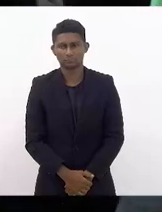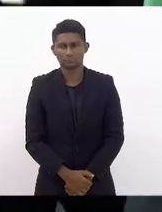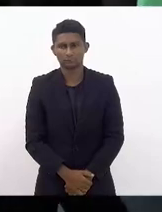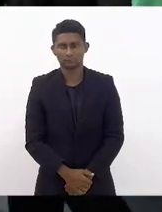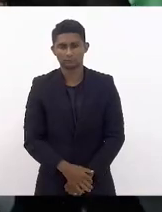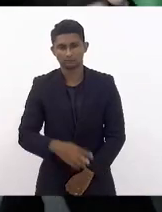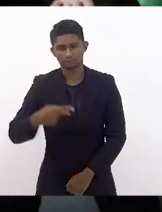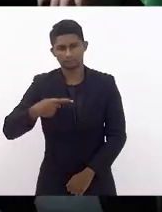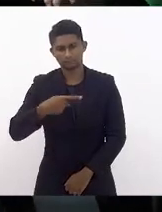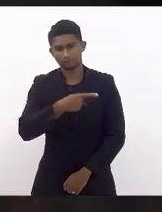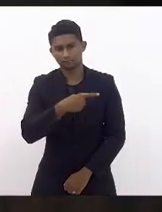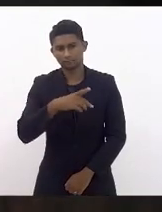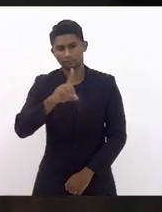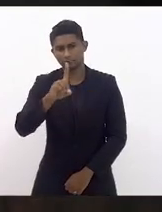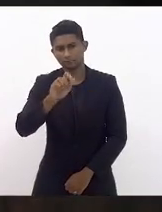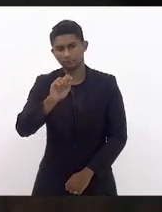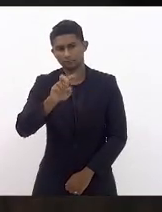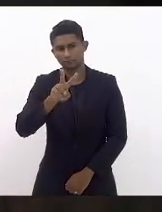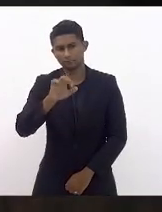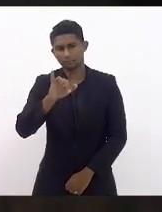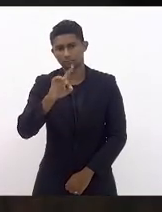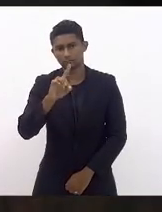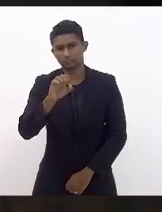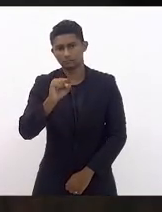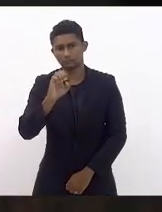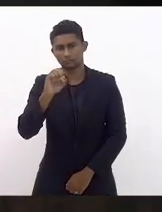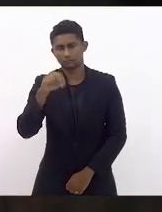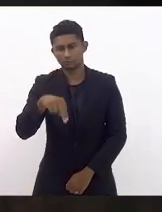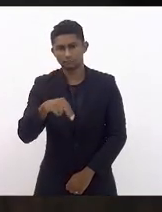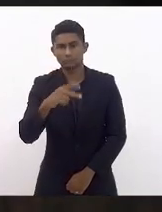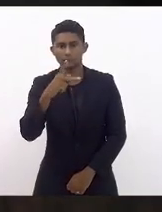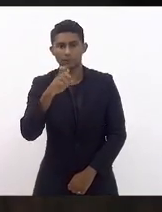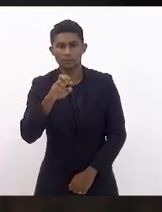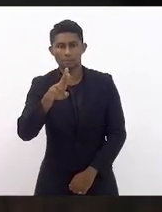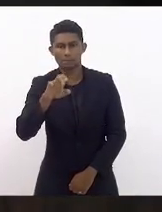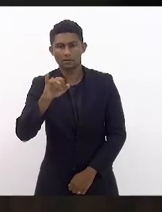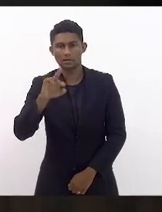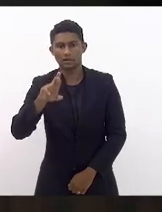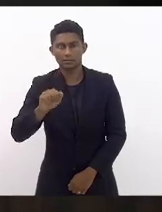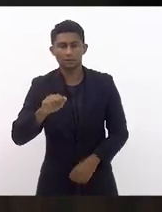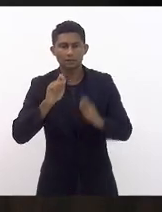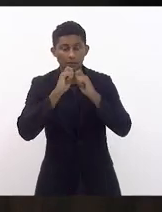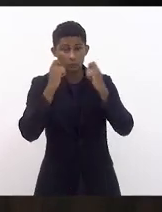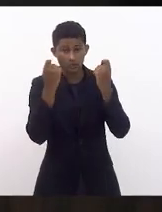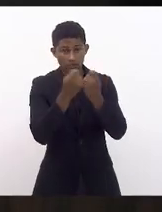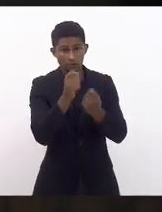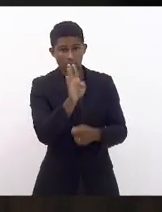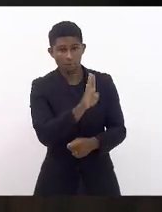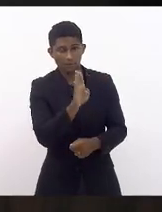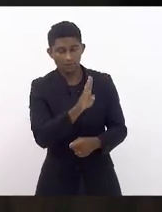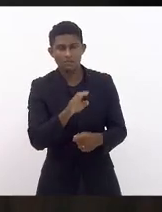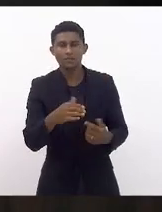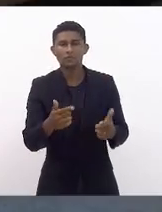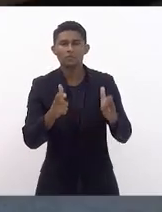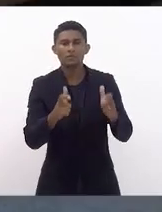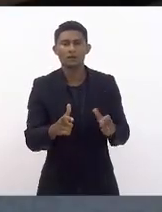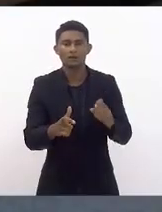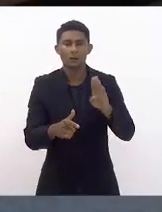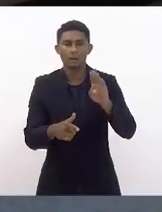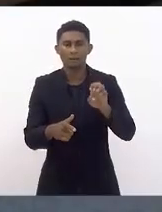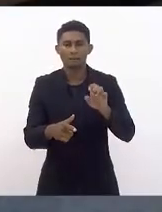Pastor Davidson Pereira de Freitas, representando a Associação Batista Belforrochense.